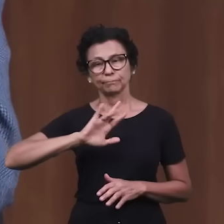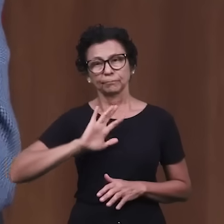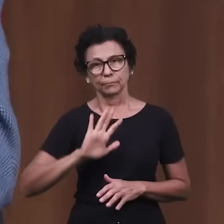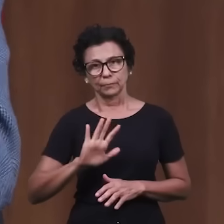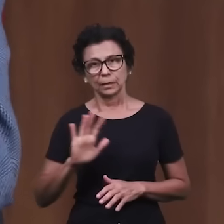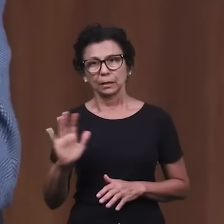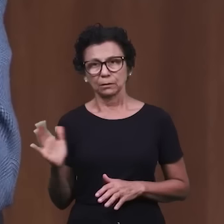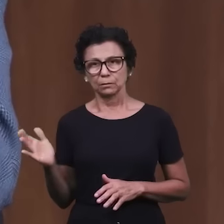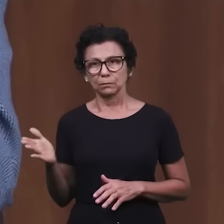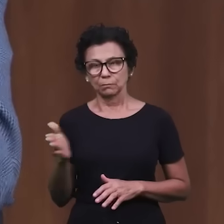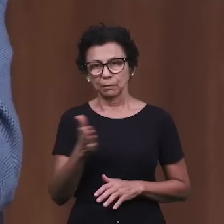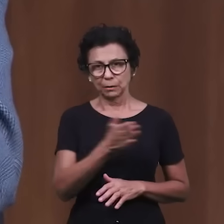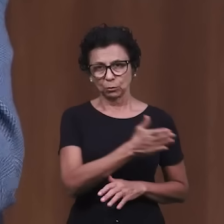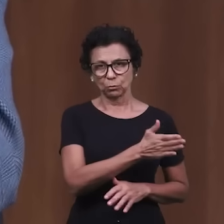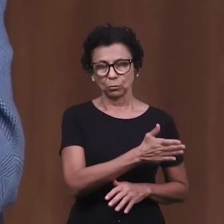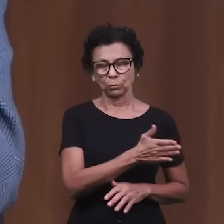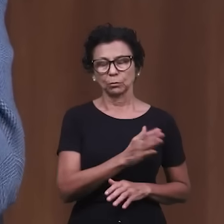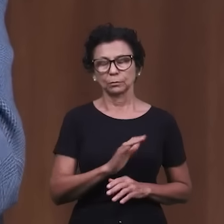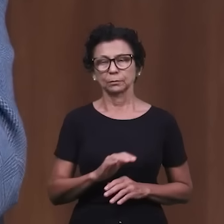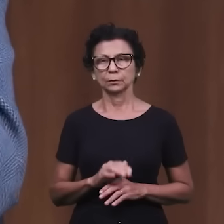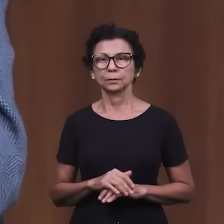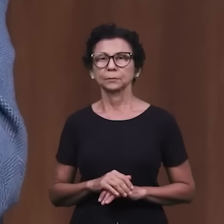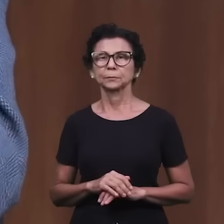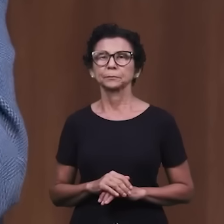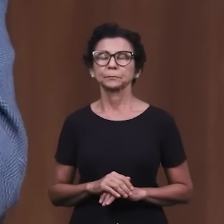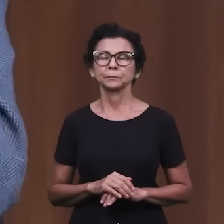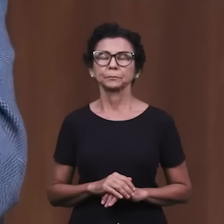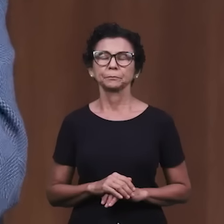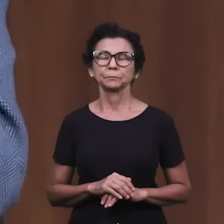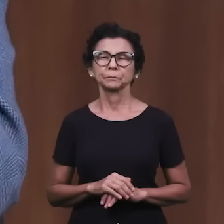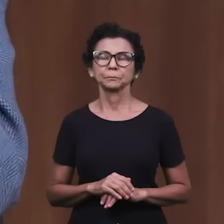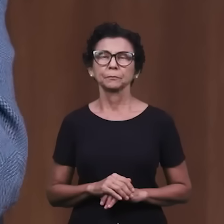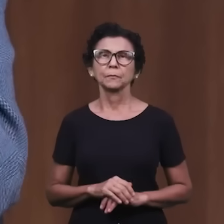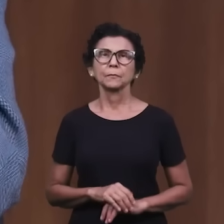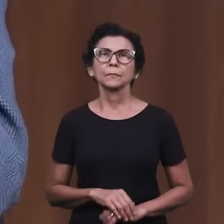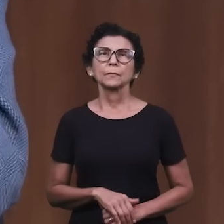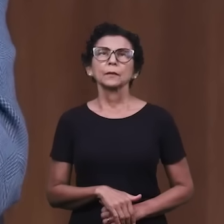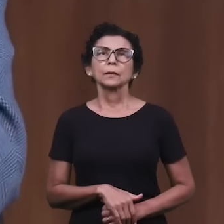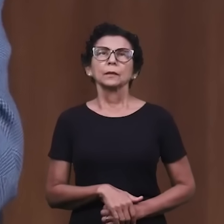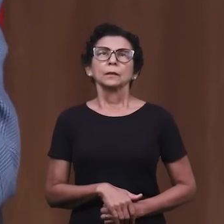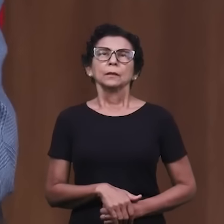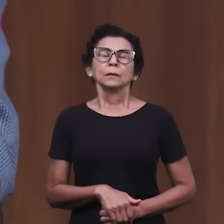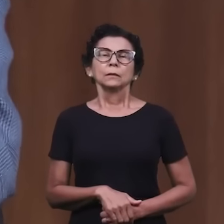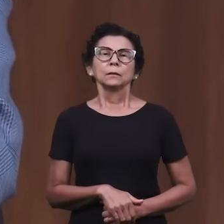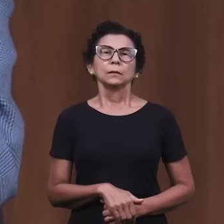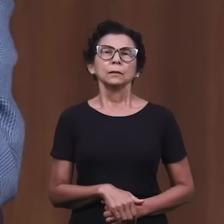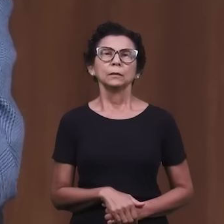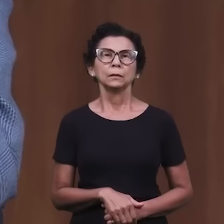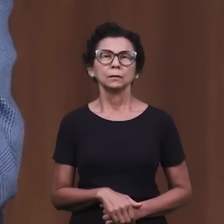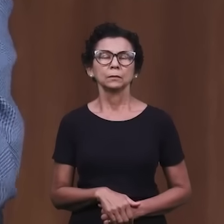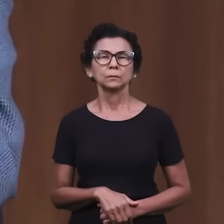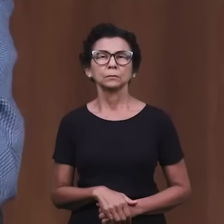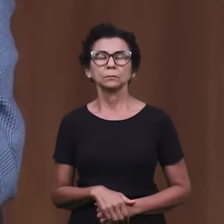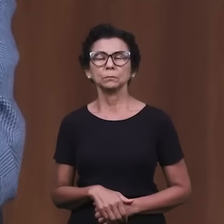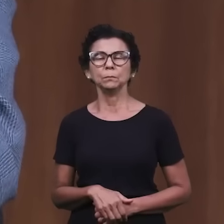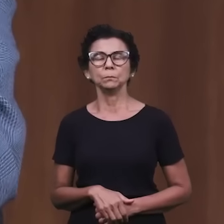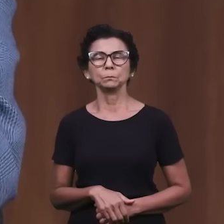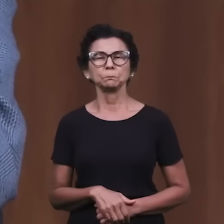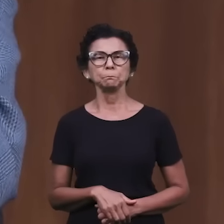acabamos, tivemos um cuidado de trabalhar com isso. E passamos muito desses